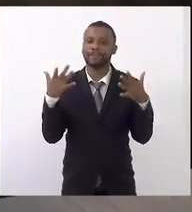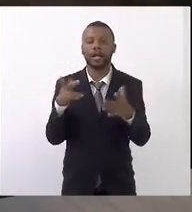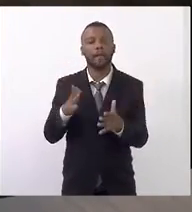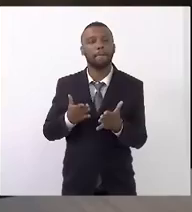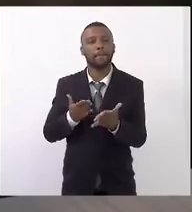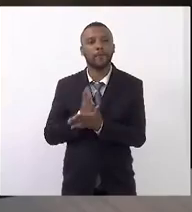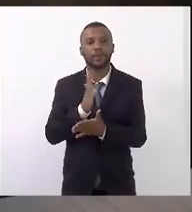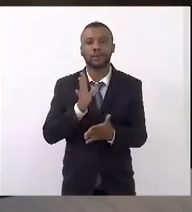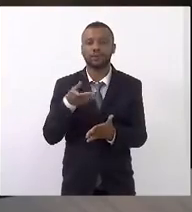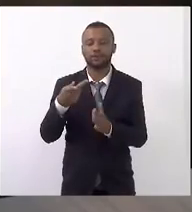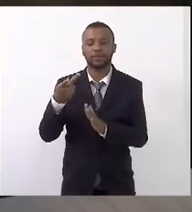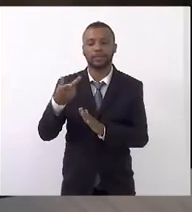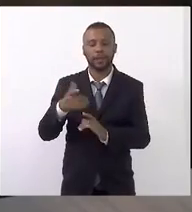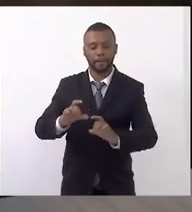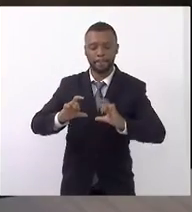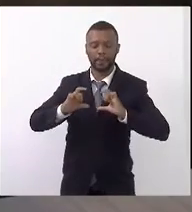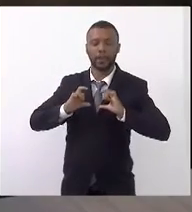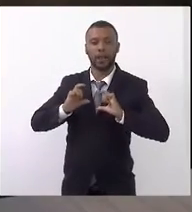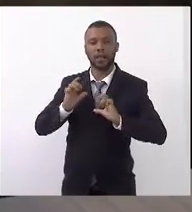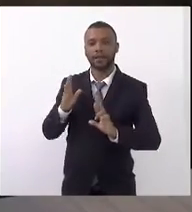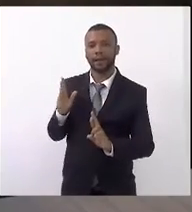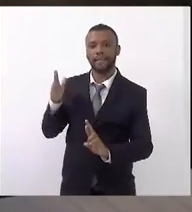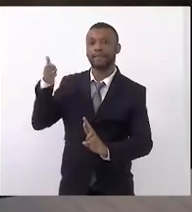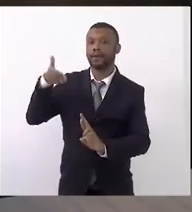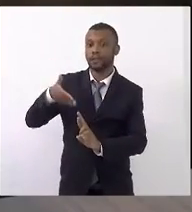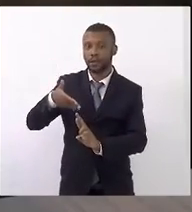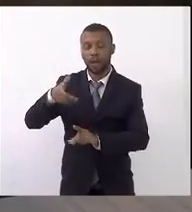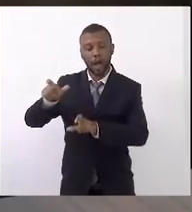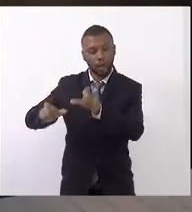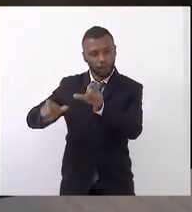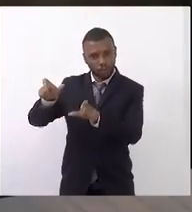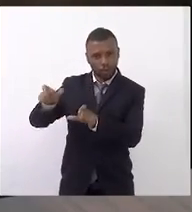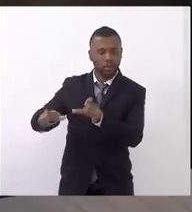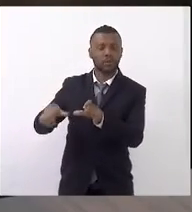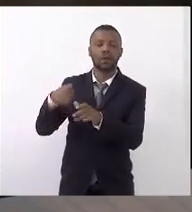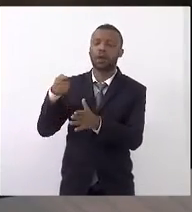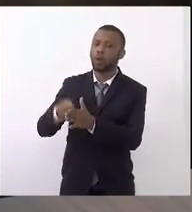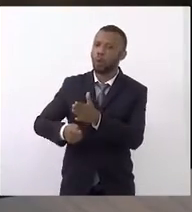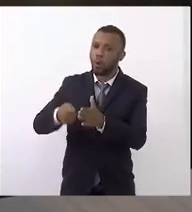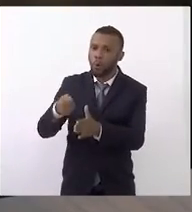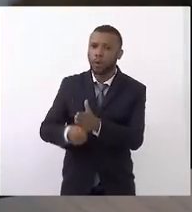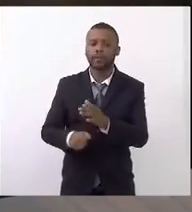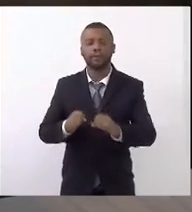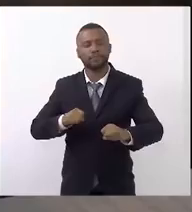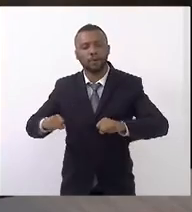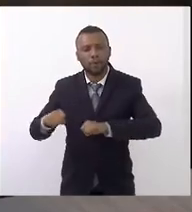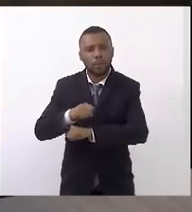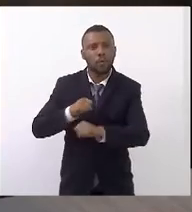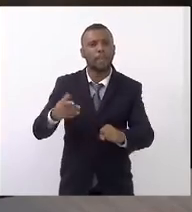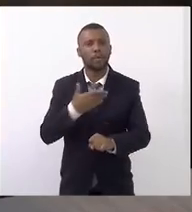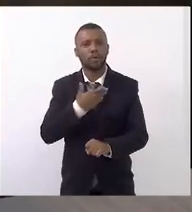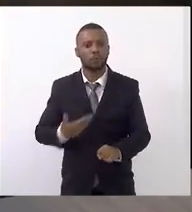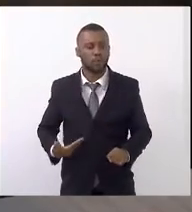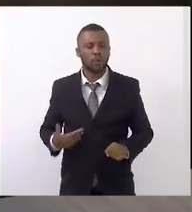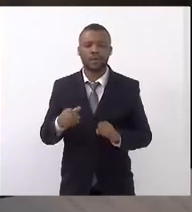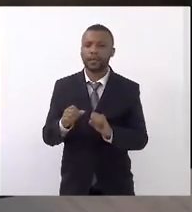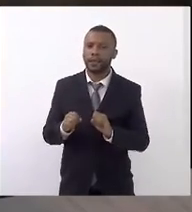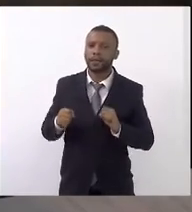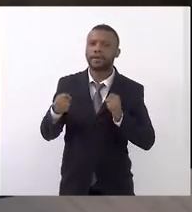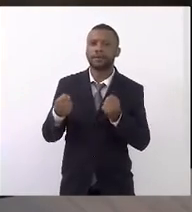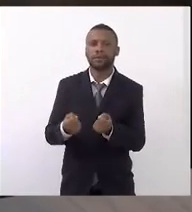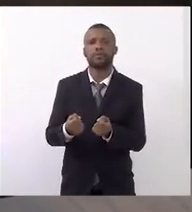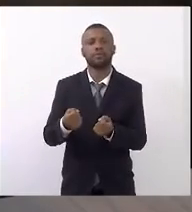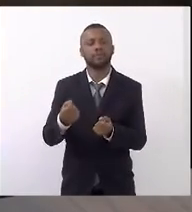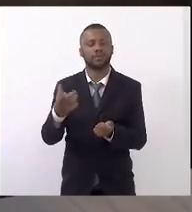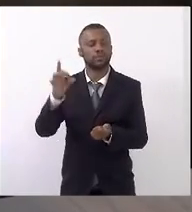que uma medalha que referencia aqueles que lutam pelo nosso Estado e pela garantia de direitos, ela ganha ainda mais